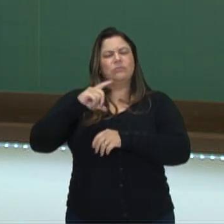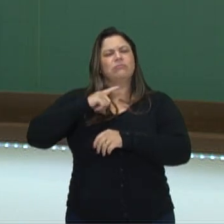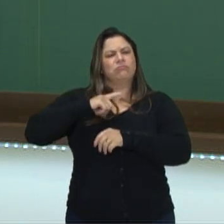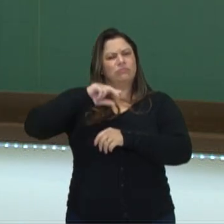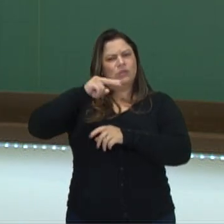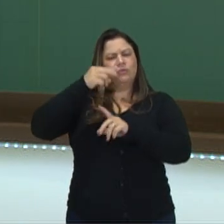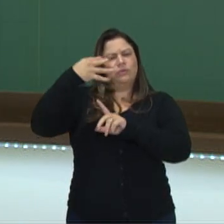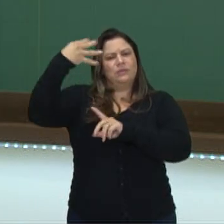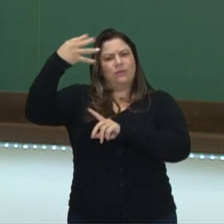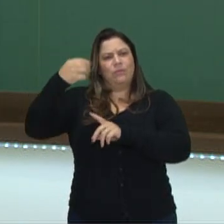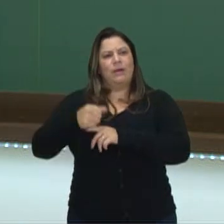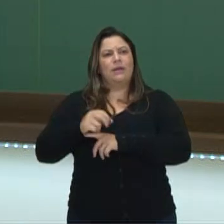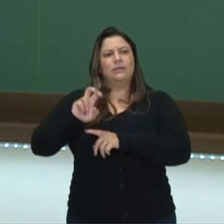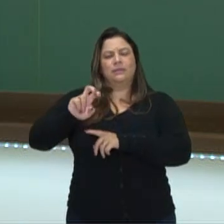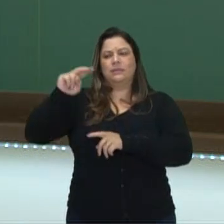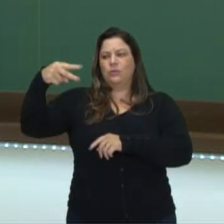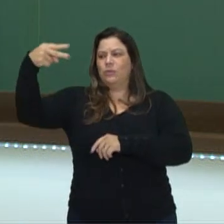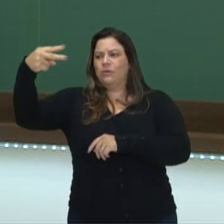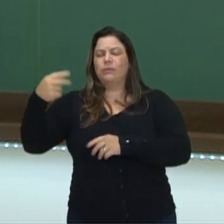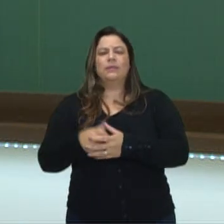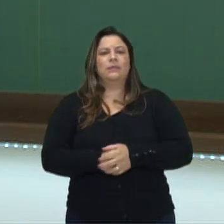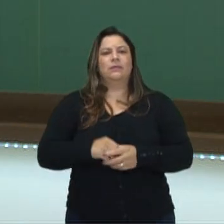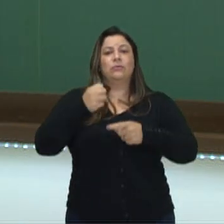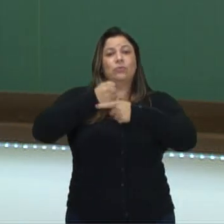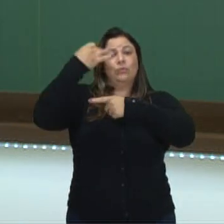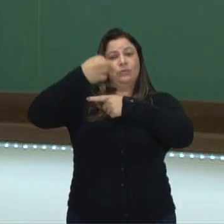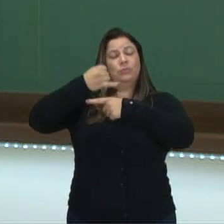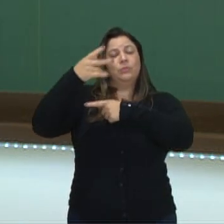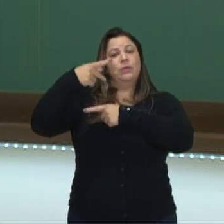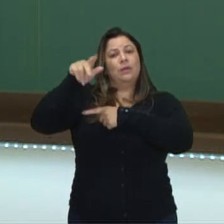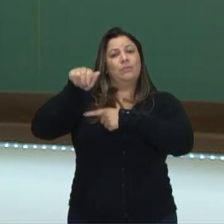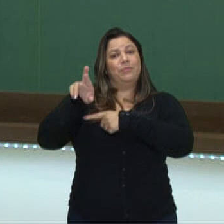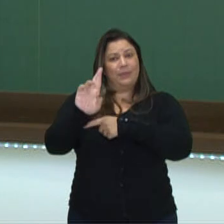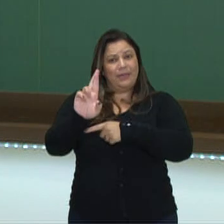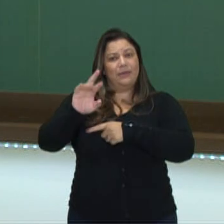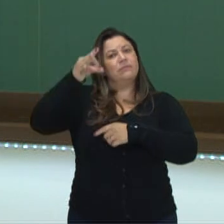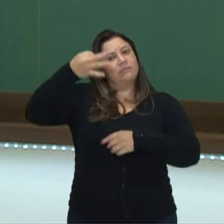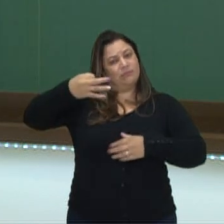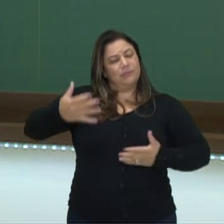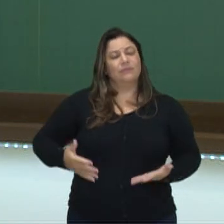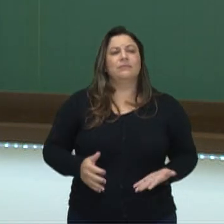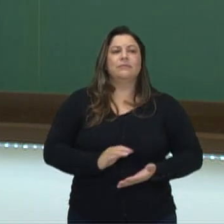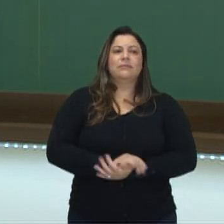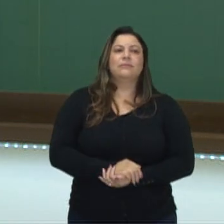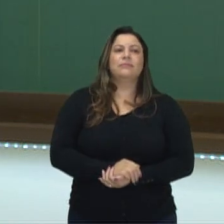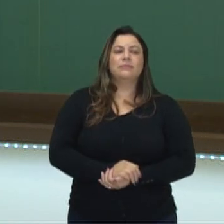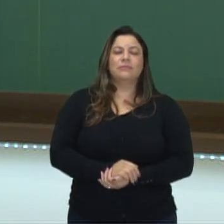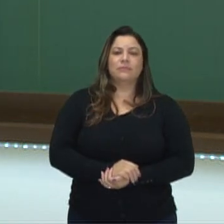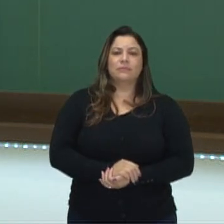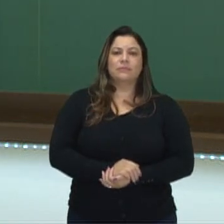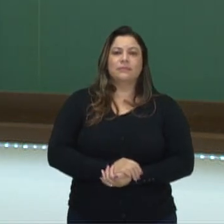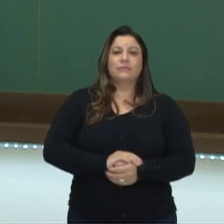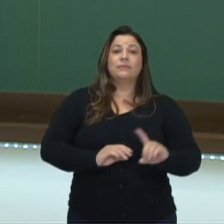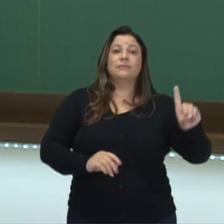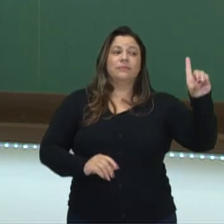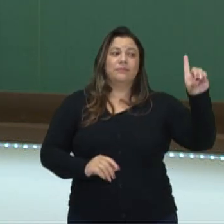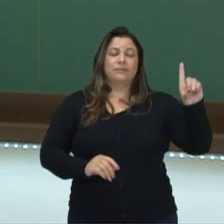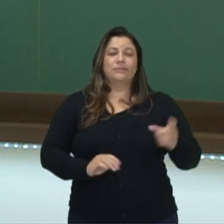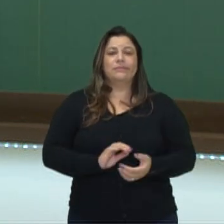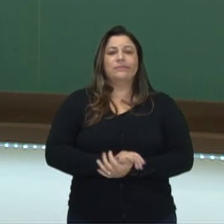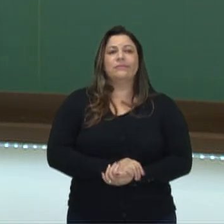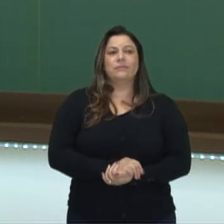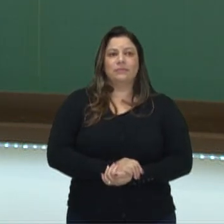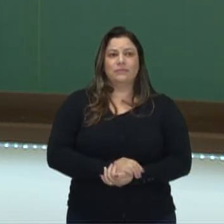à quarta e 5 ao quadrado. Então, são expoentes pares. E a letra D?